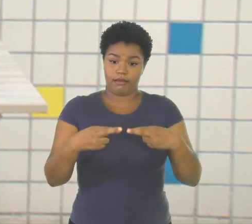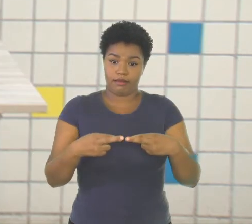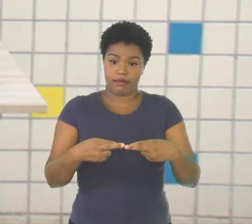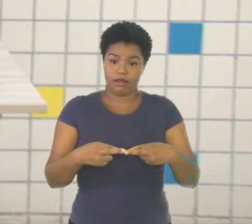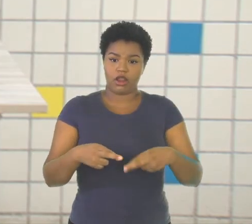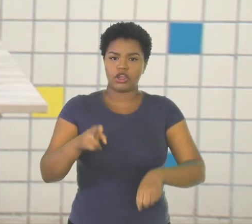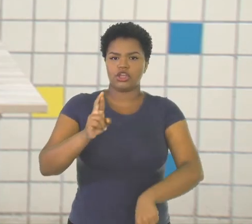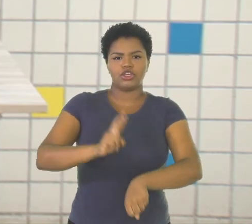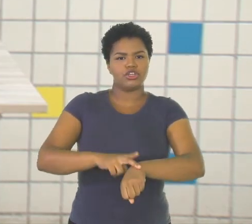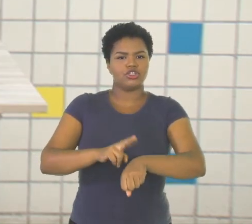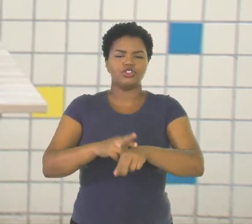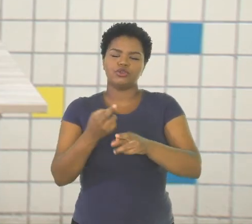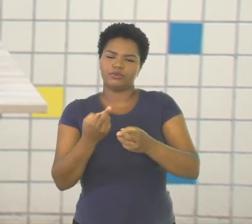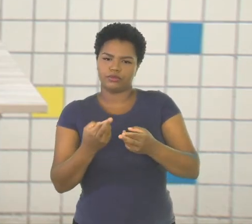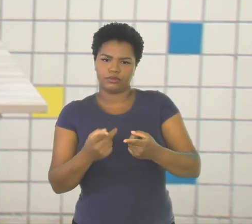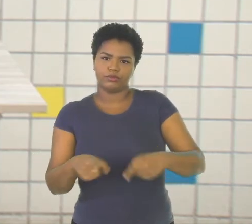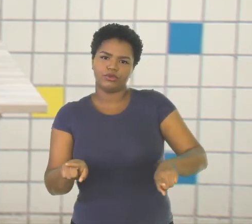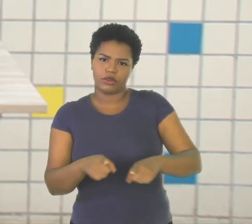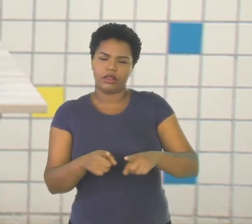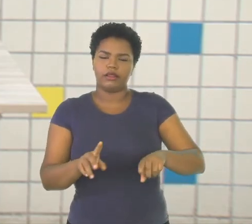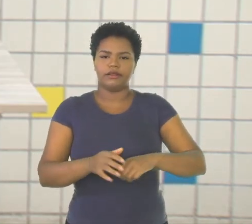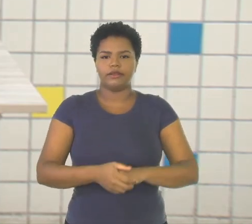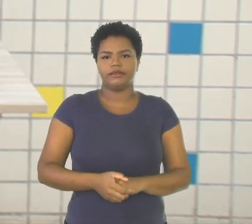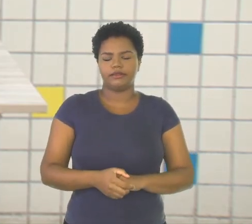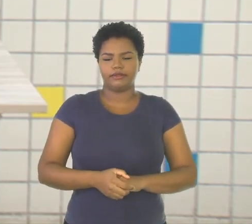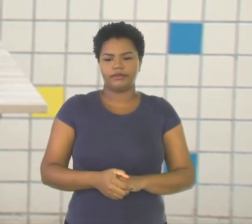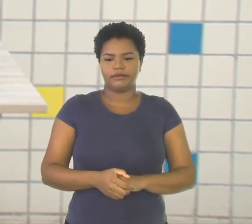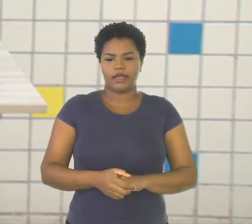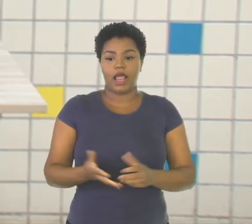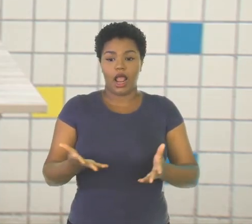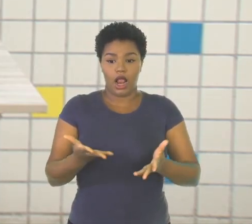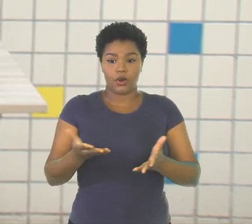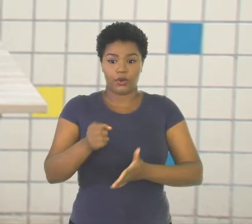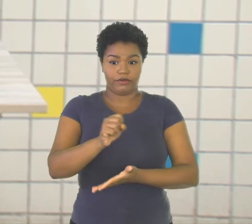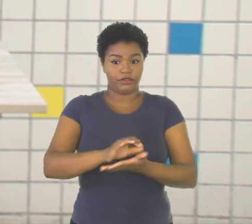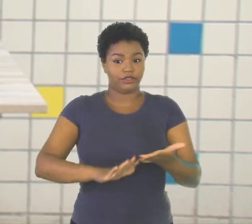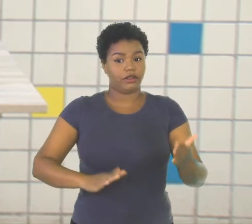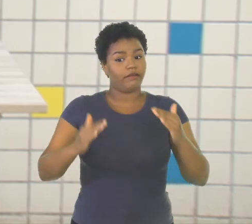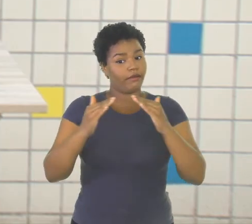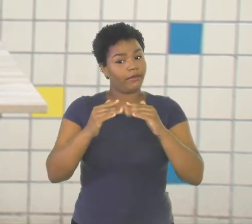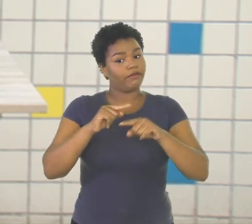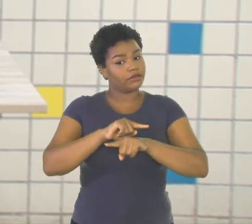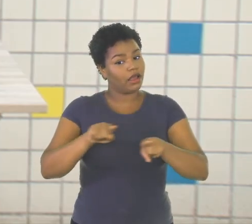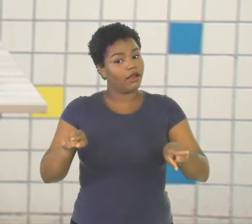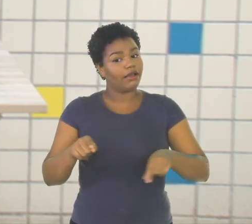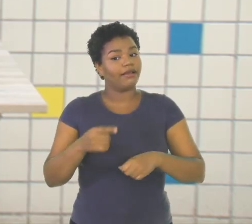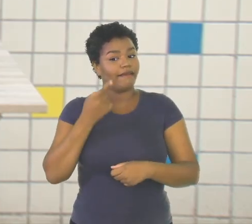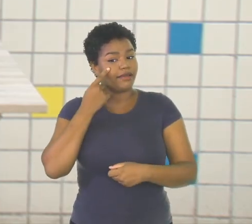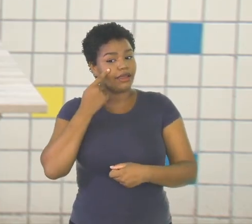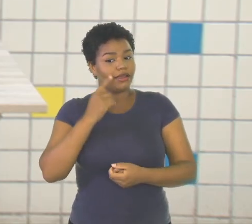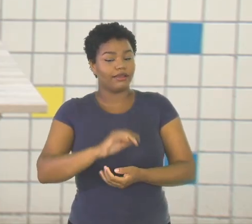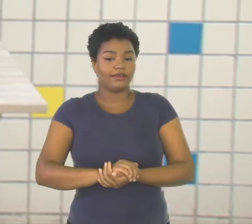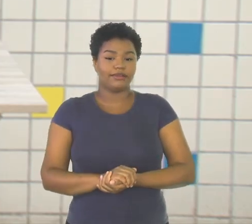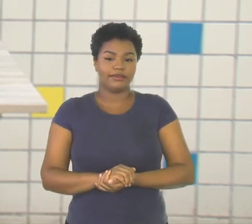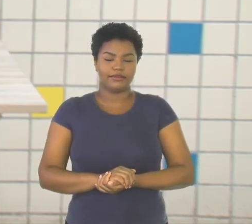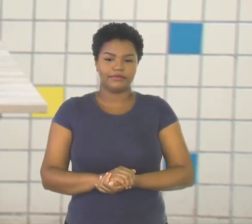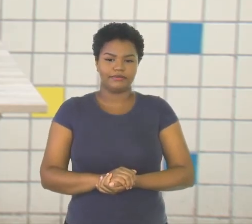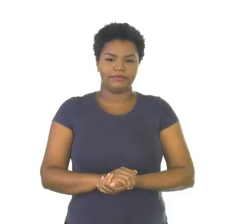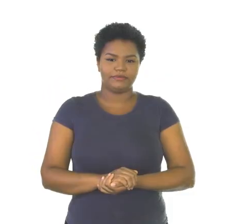ritmo e musicalidade. Agora eu vou passar uma atividade de casa para você. Quer ver? Tá